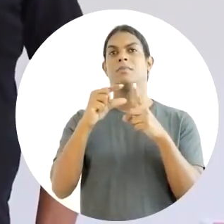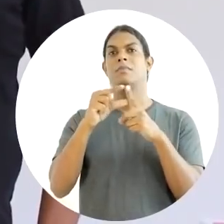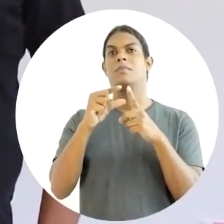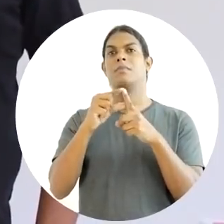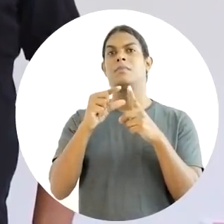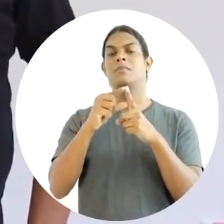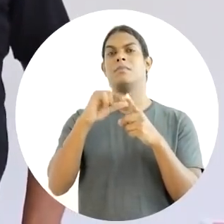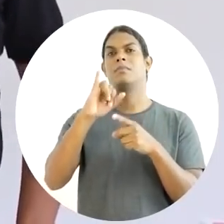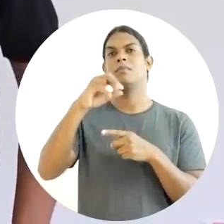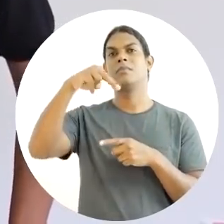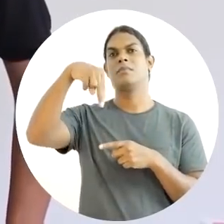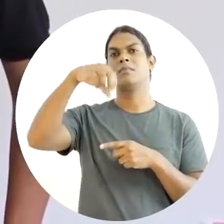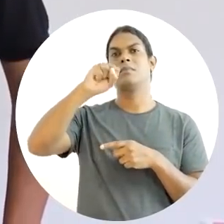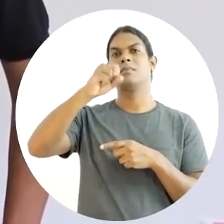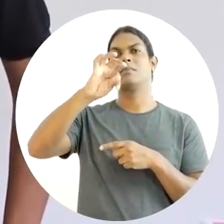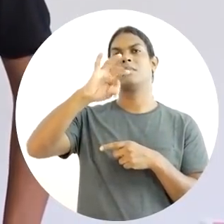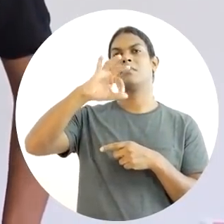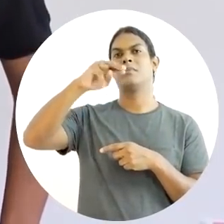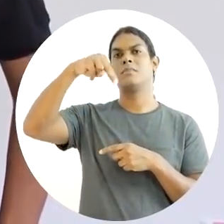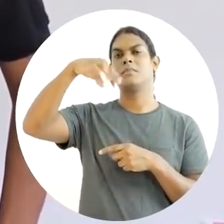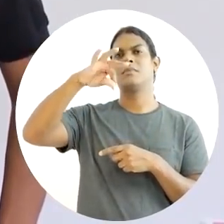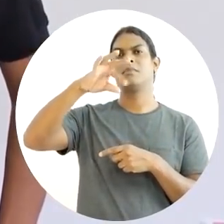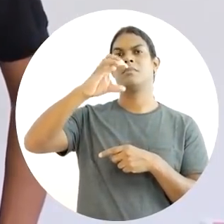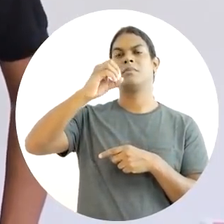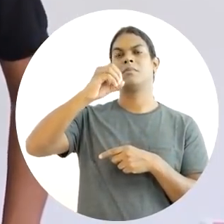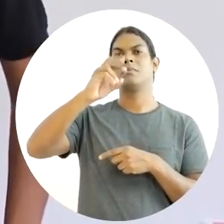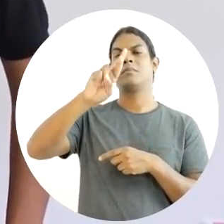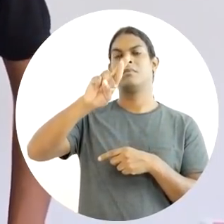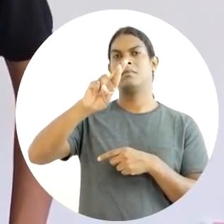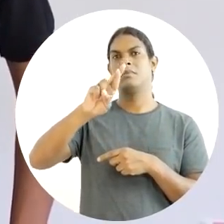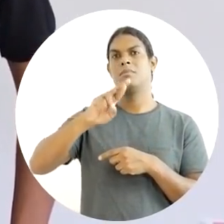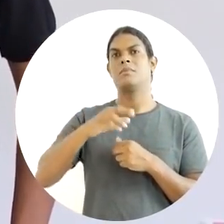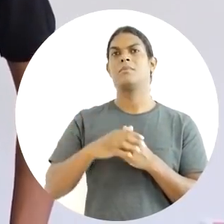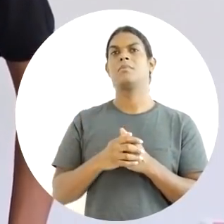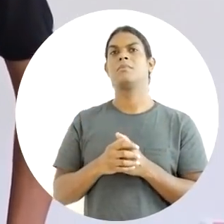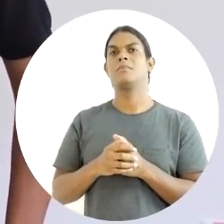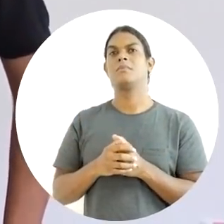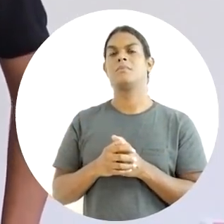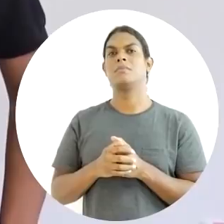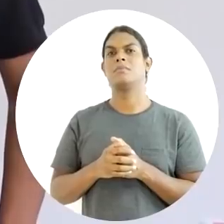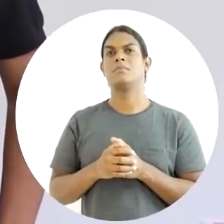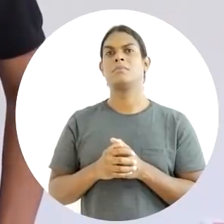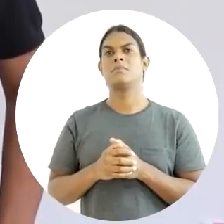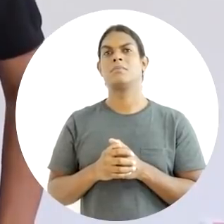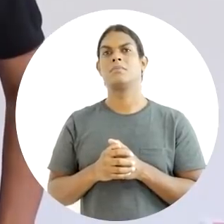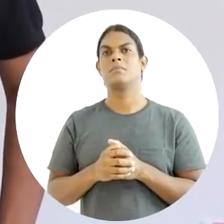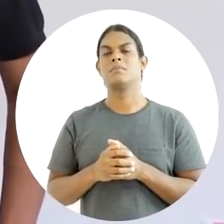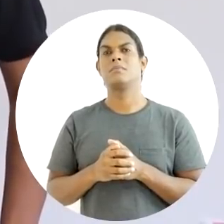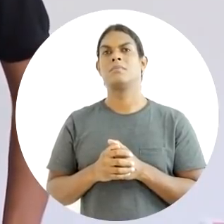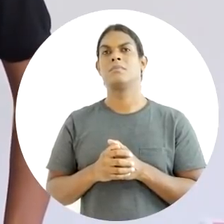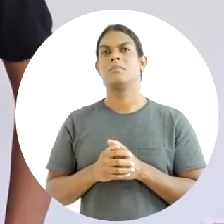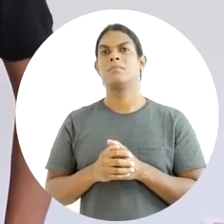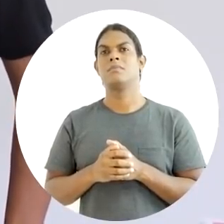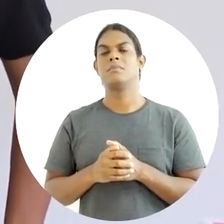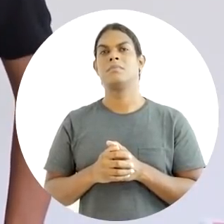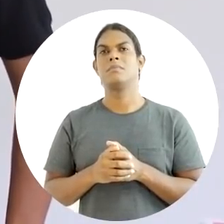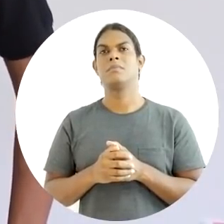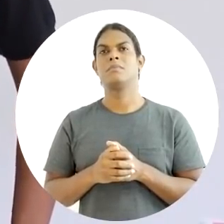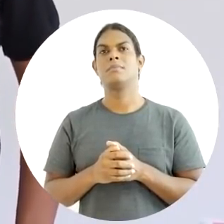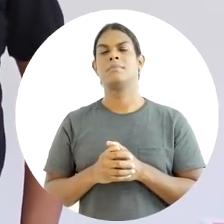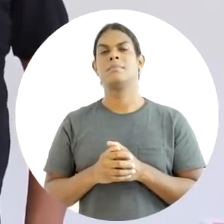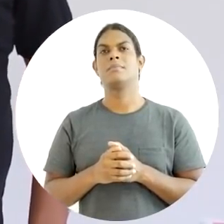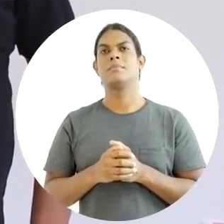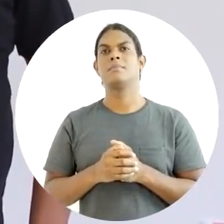português extintor, né? Que é extinguisher. Então, extinguish, extinguir.